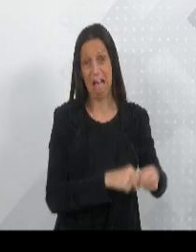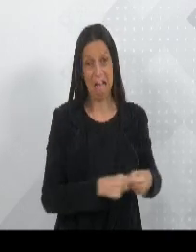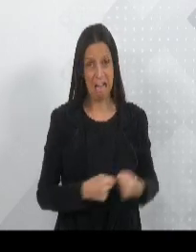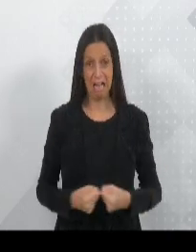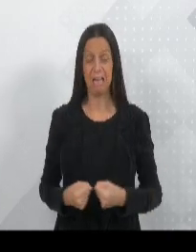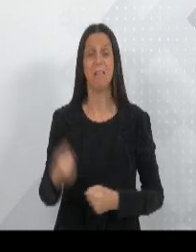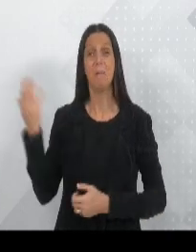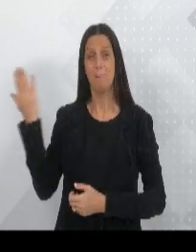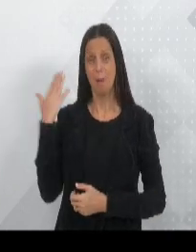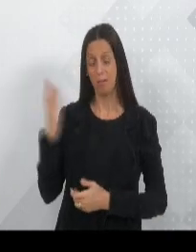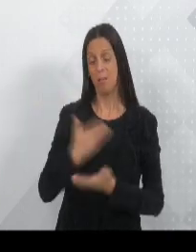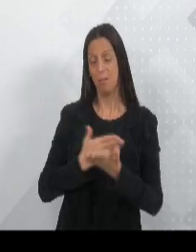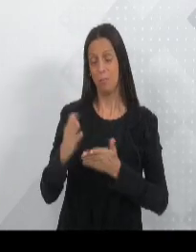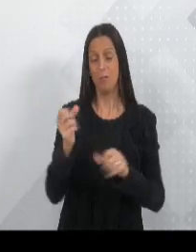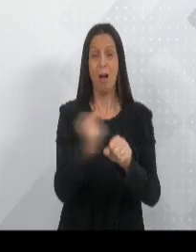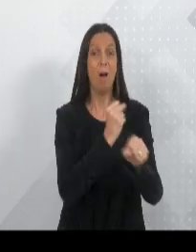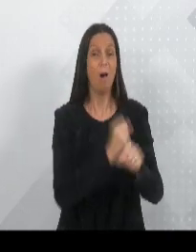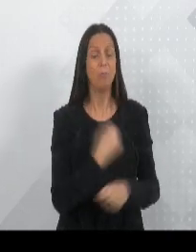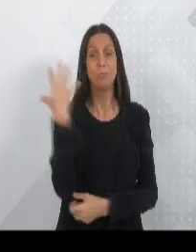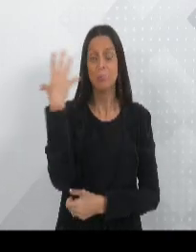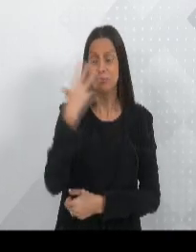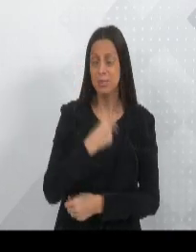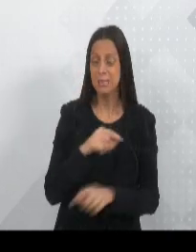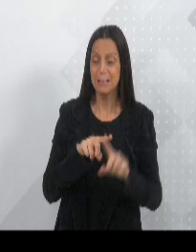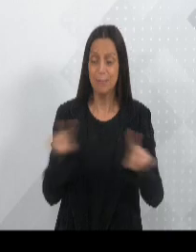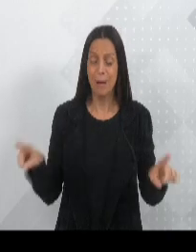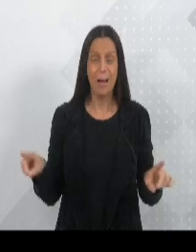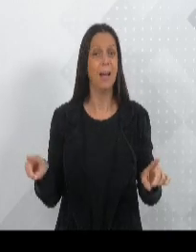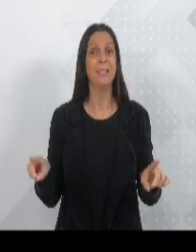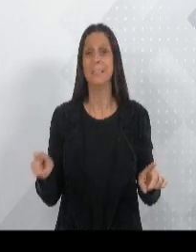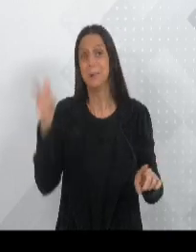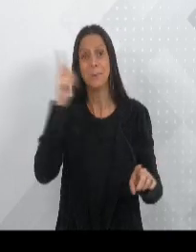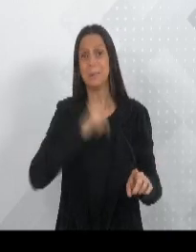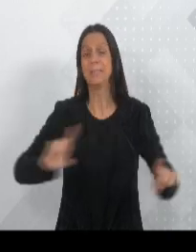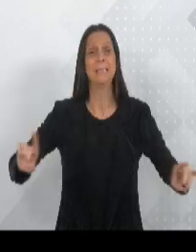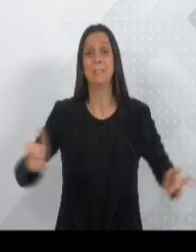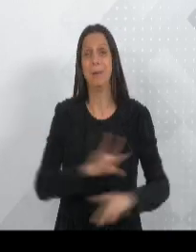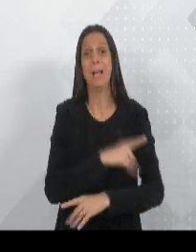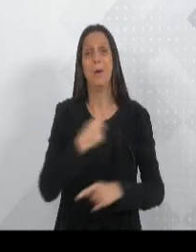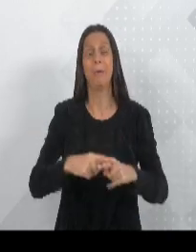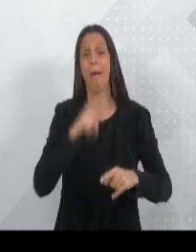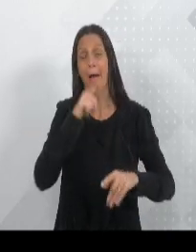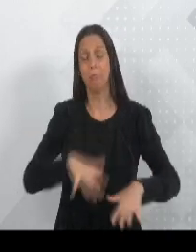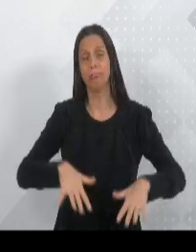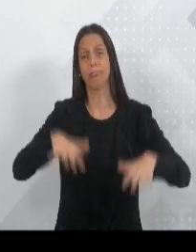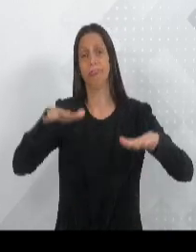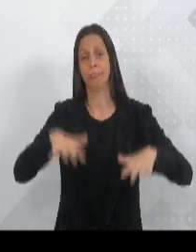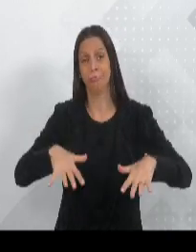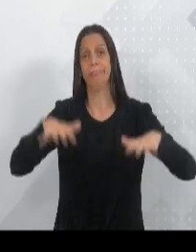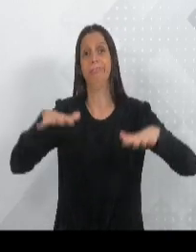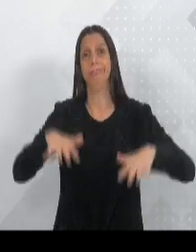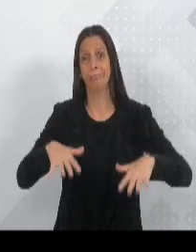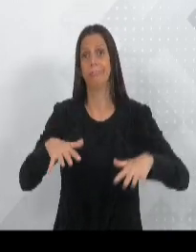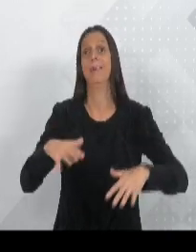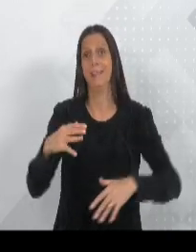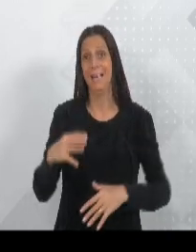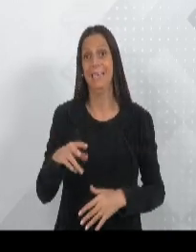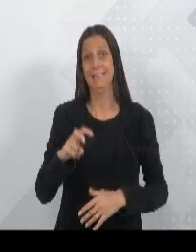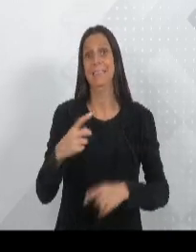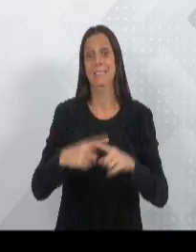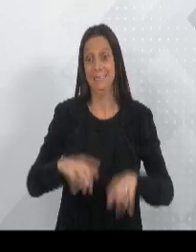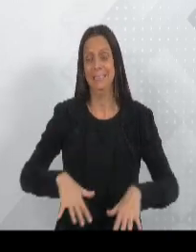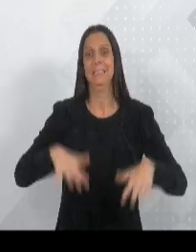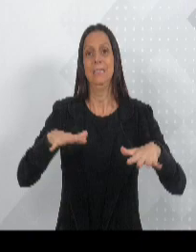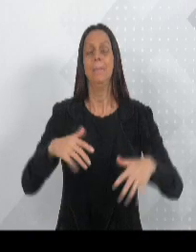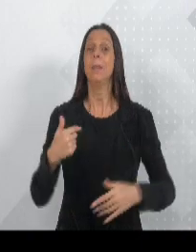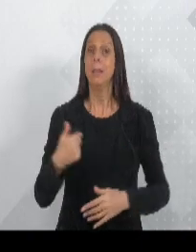maravilhoso que infelizmente ainda não teve oportunidade de ser entregue eh por coincidente por coincidência a quando fui fazer